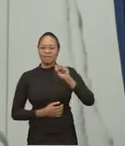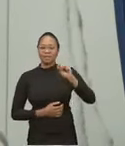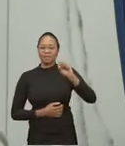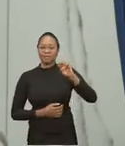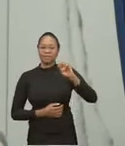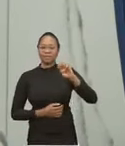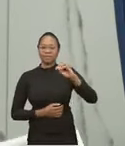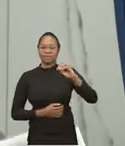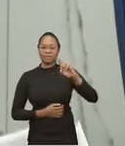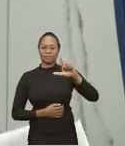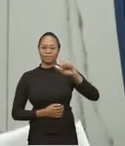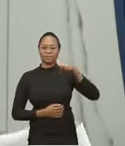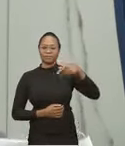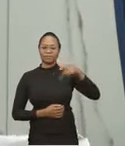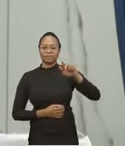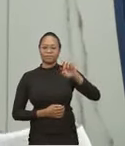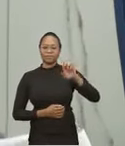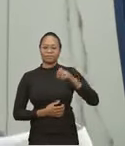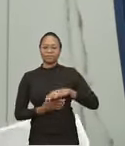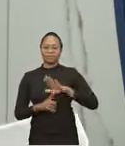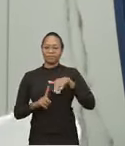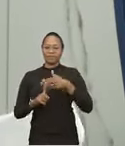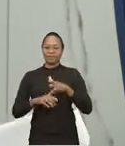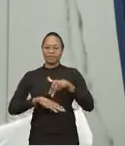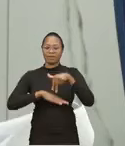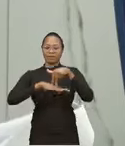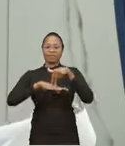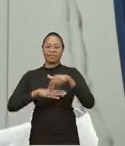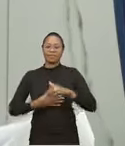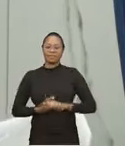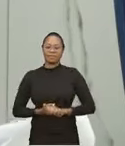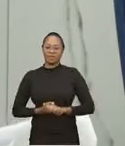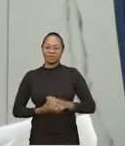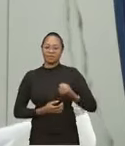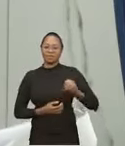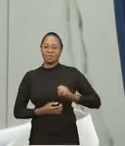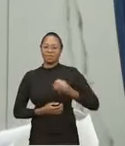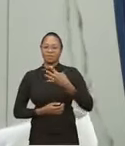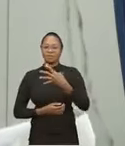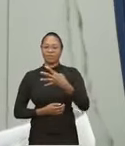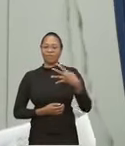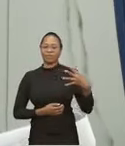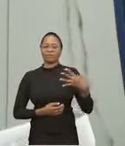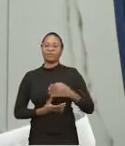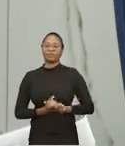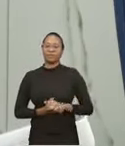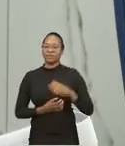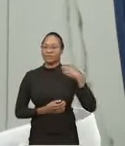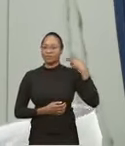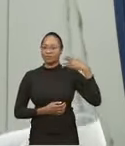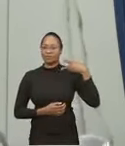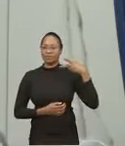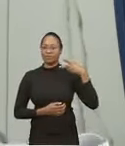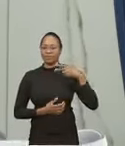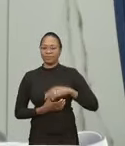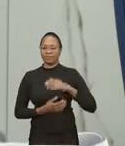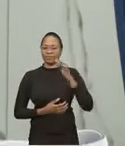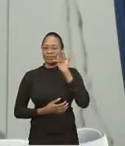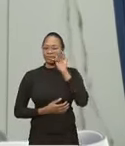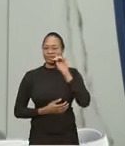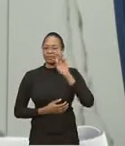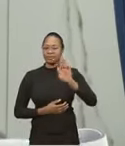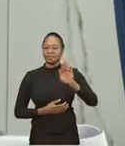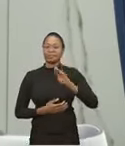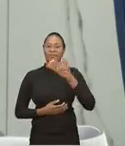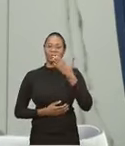prêmio Destaque, Mulher Destaque. Projeto de resolução de número 044, de autoria do vereador Flávio Matos,